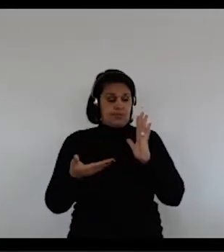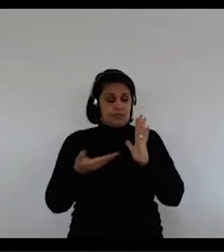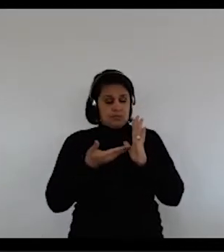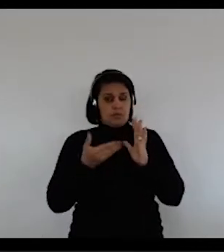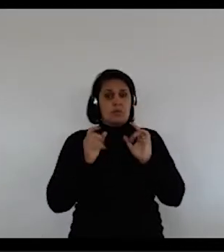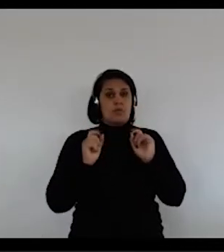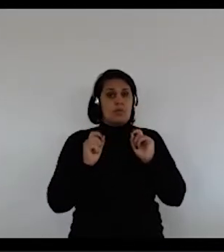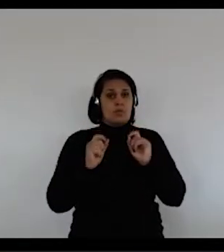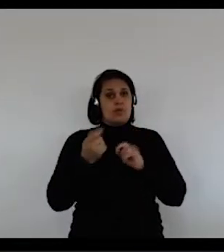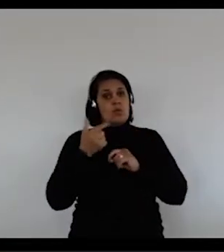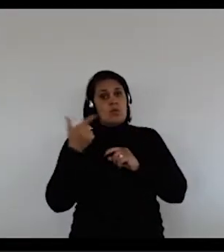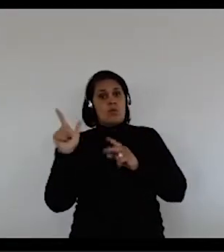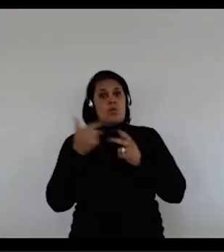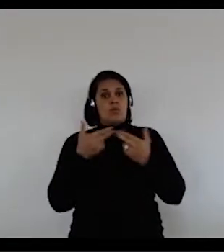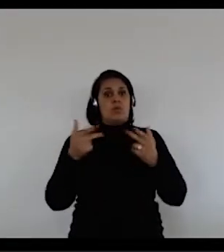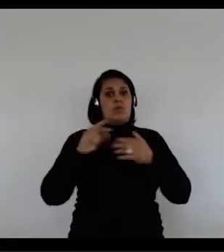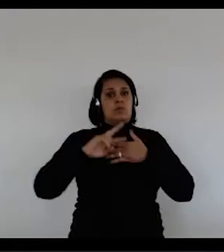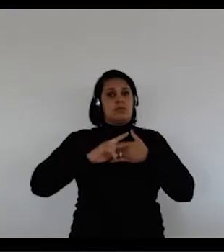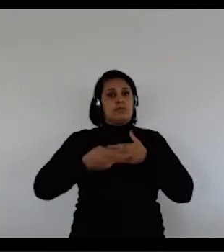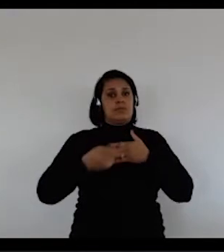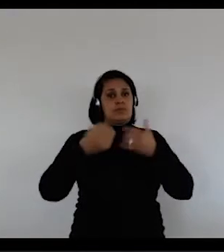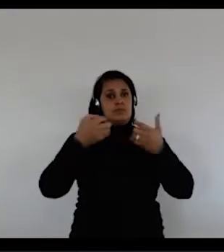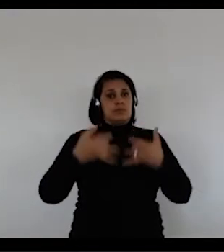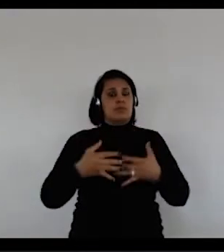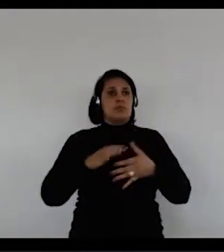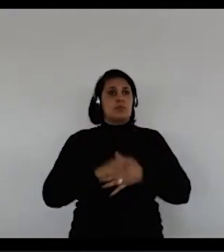prevê-se outra consequência